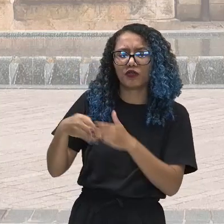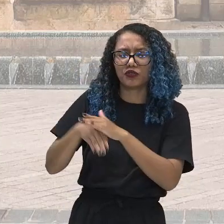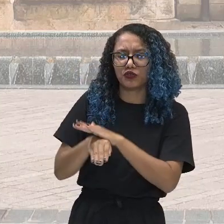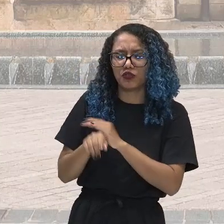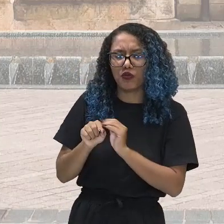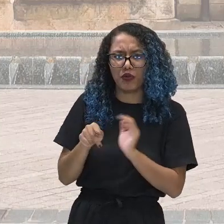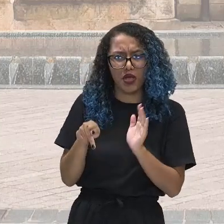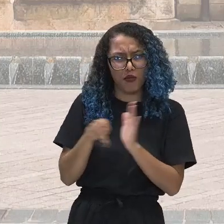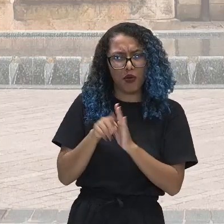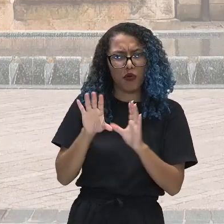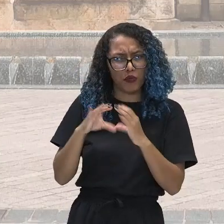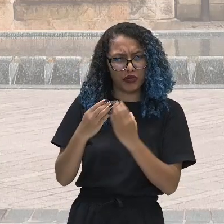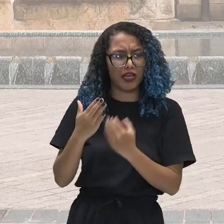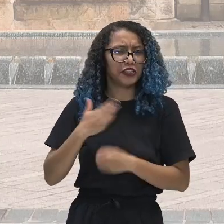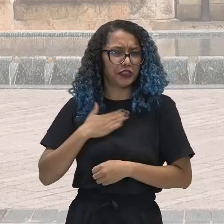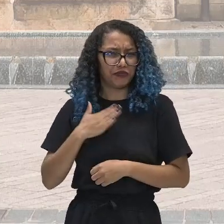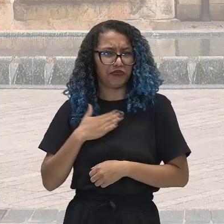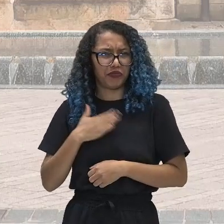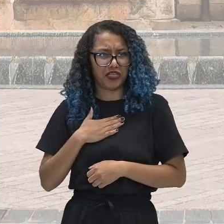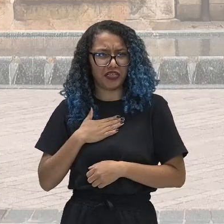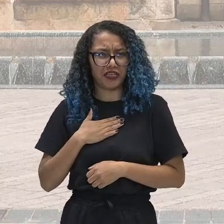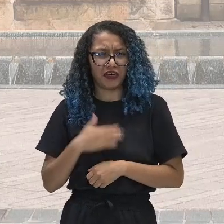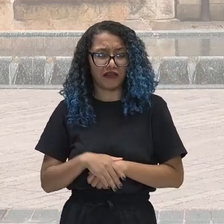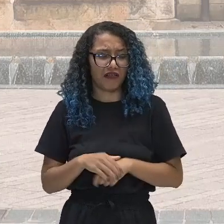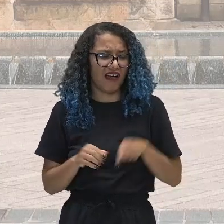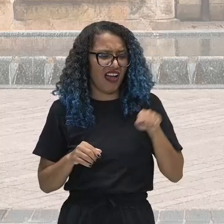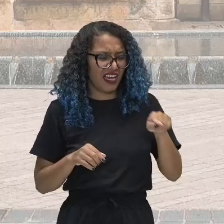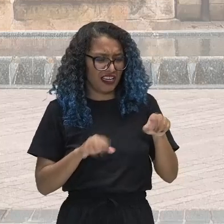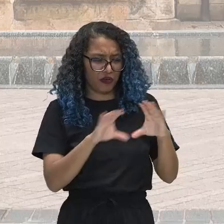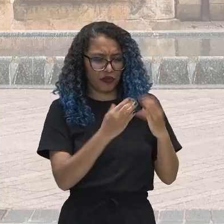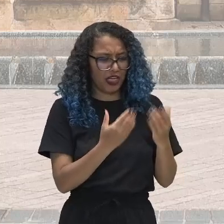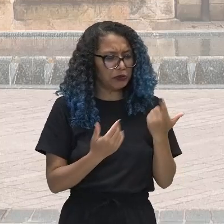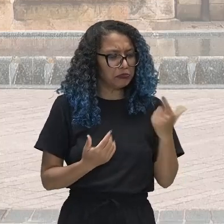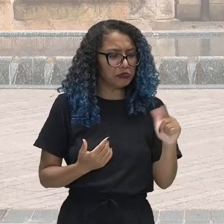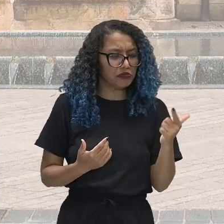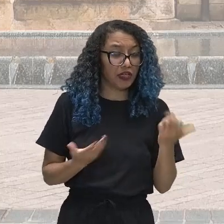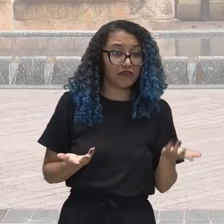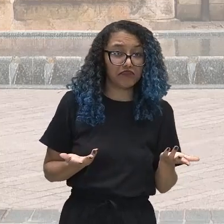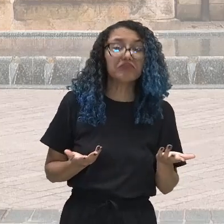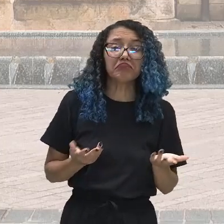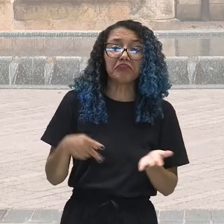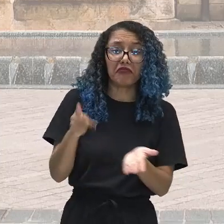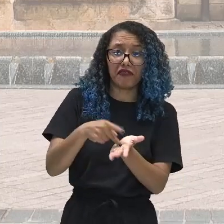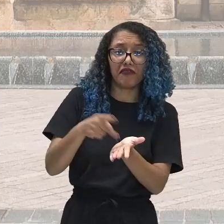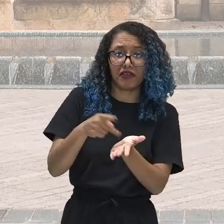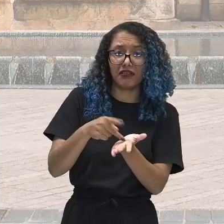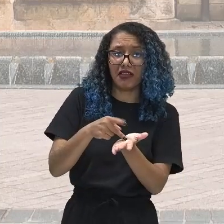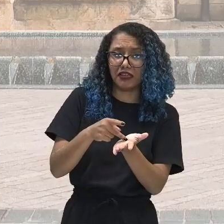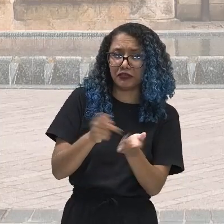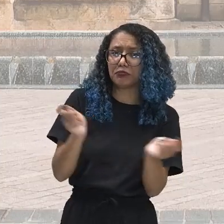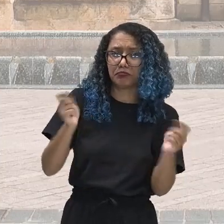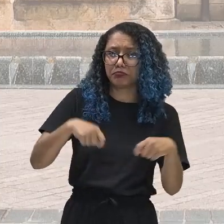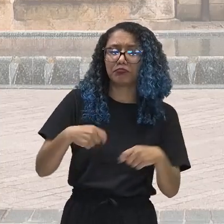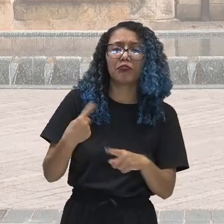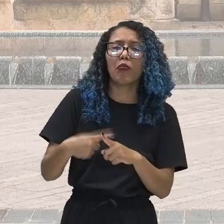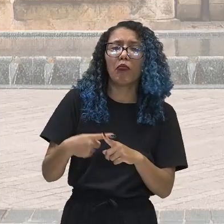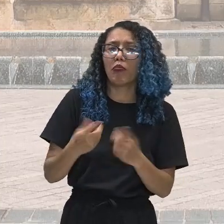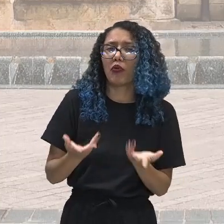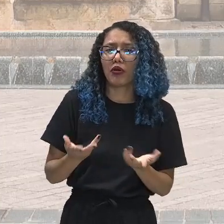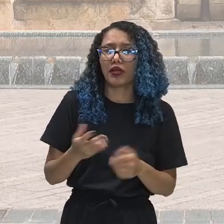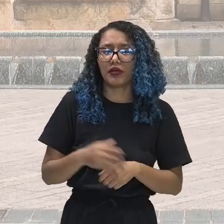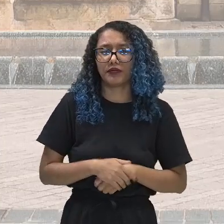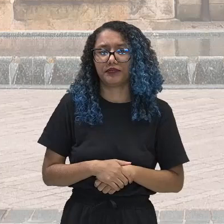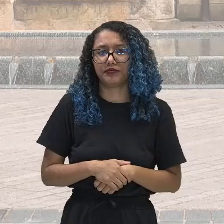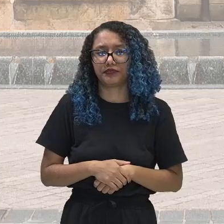da minha comunidade, ele não existe aqui nessa outra comunidade. Sim, isso pode acontecer, porque você